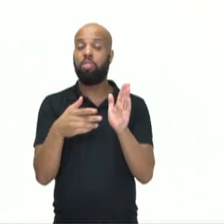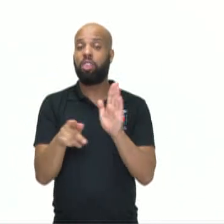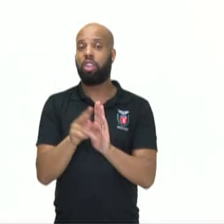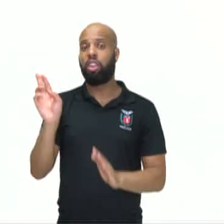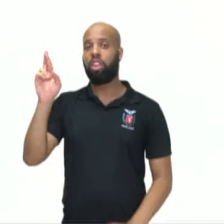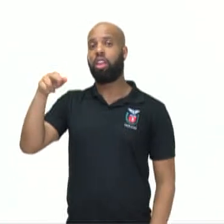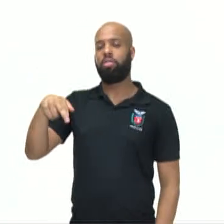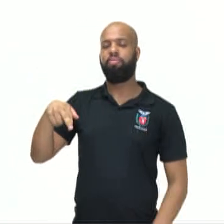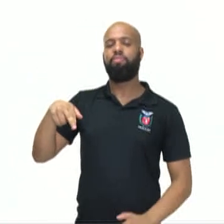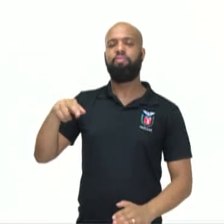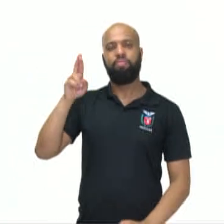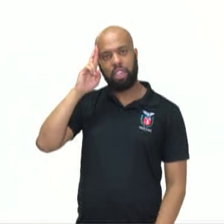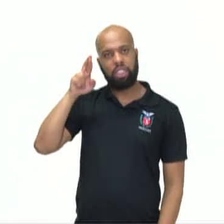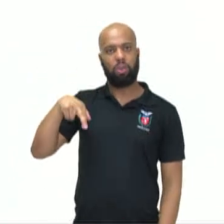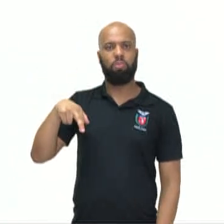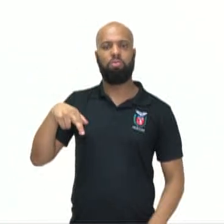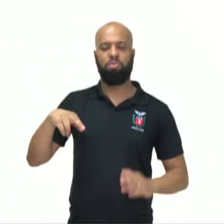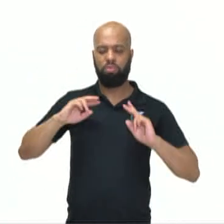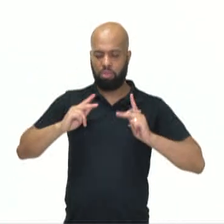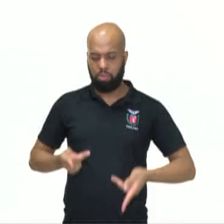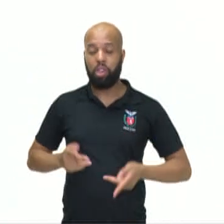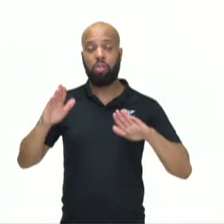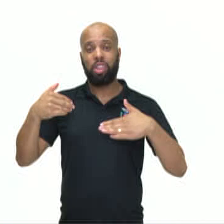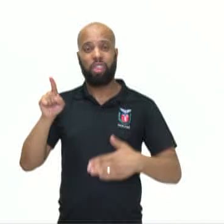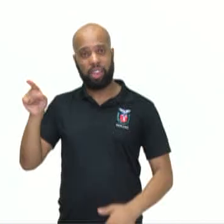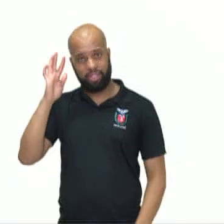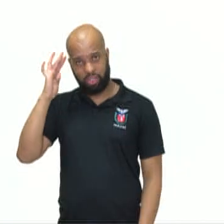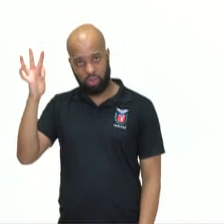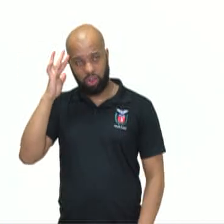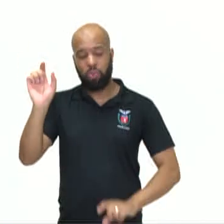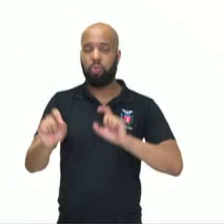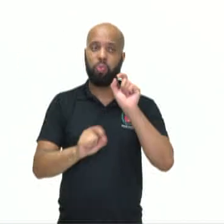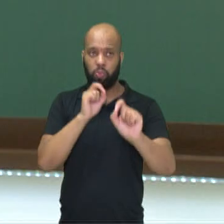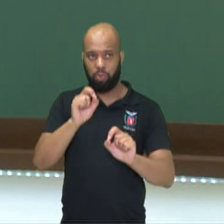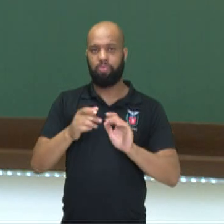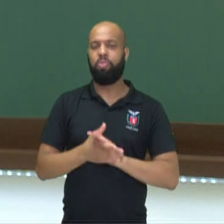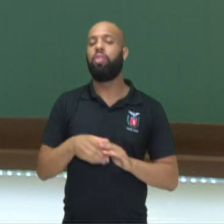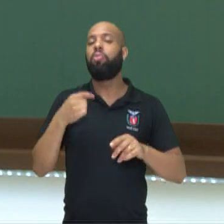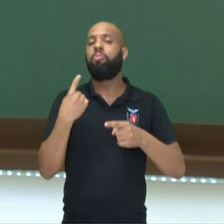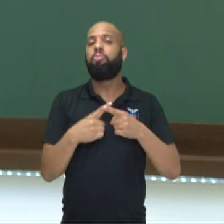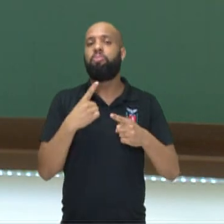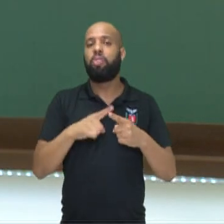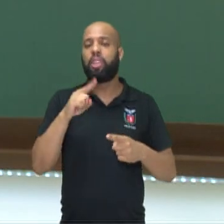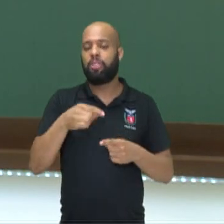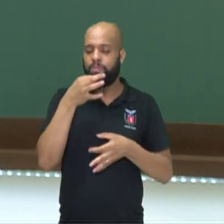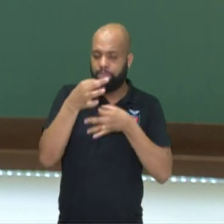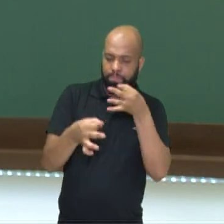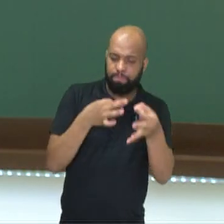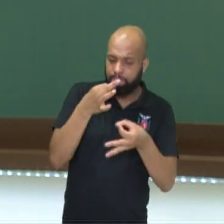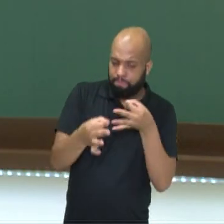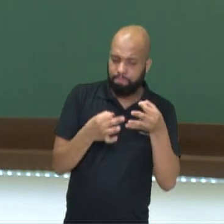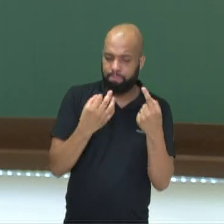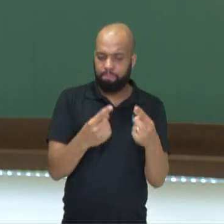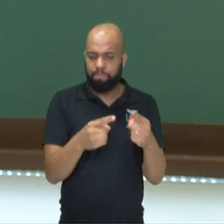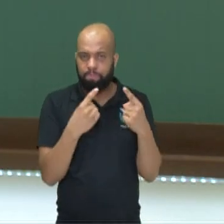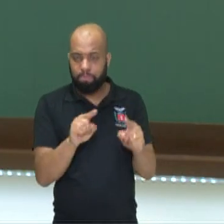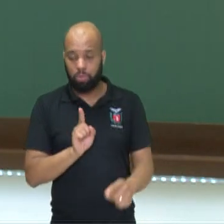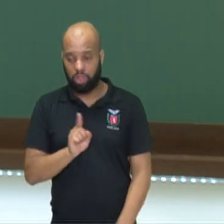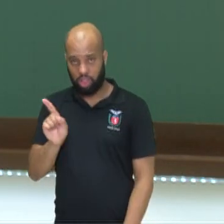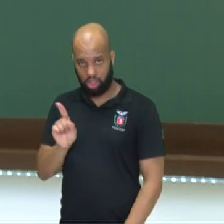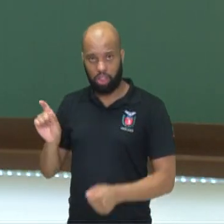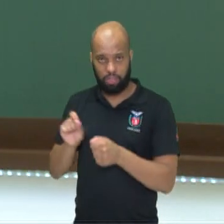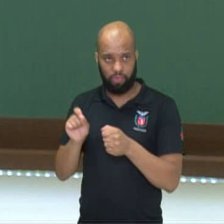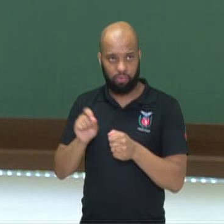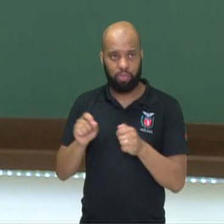O criticismo kantiano, nós chamamos de criticismo justamente essa crítica que Kant faz